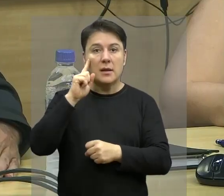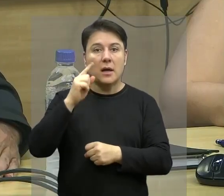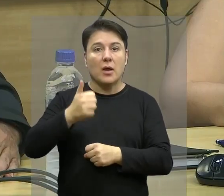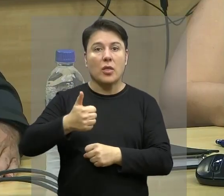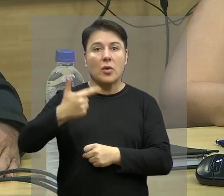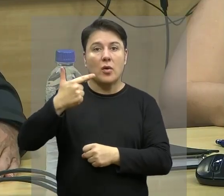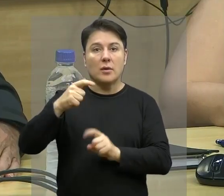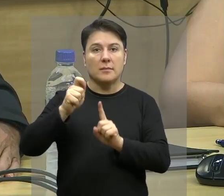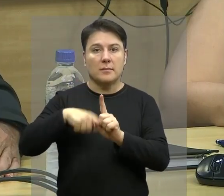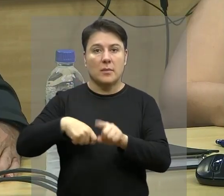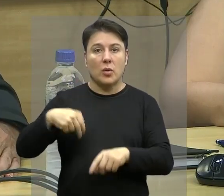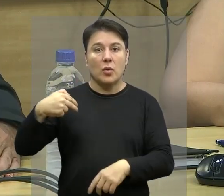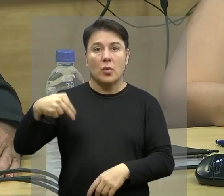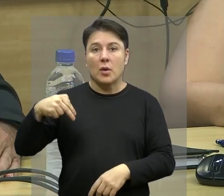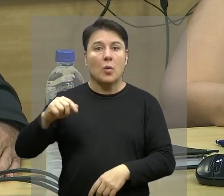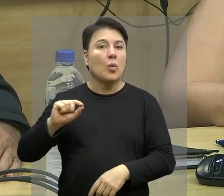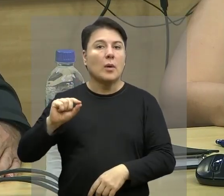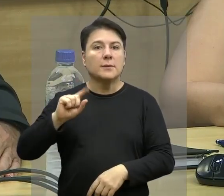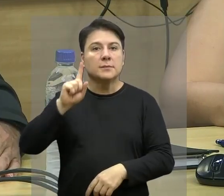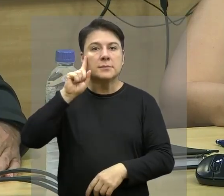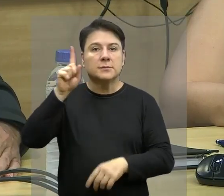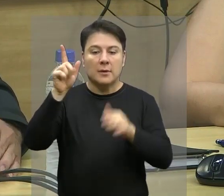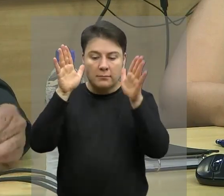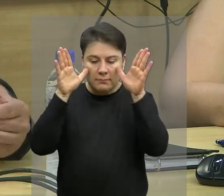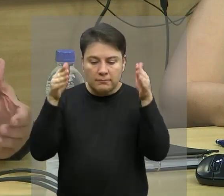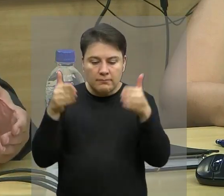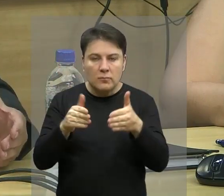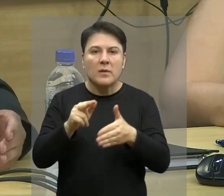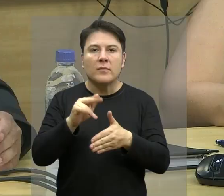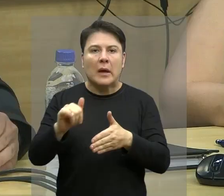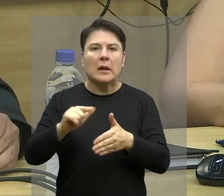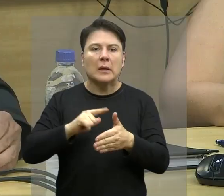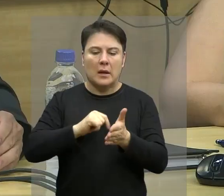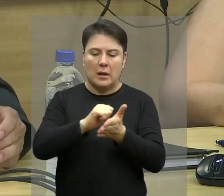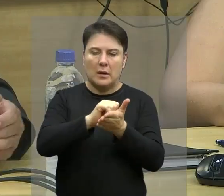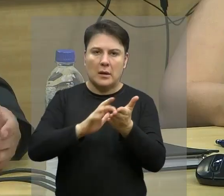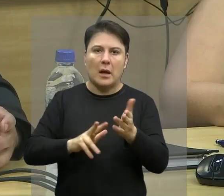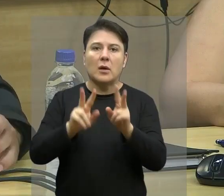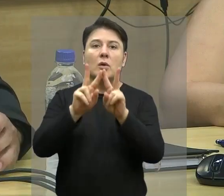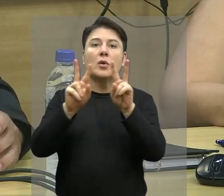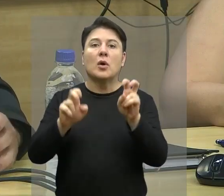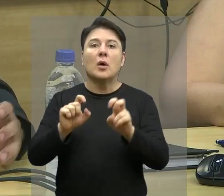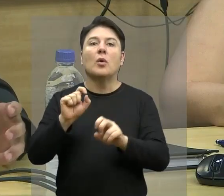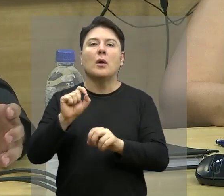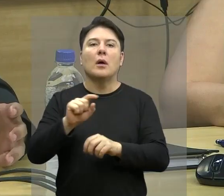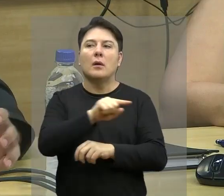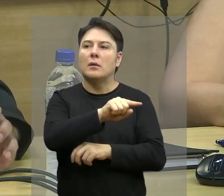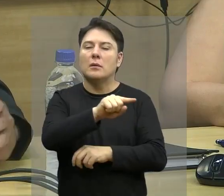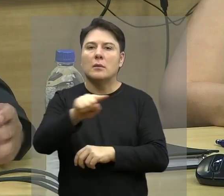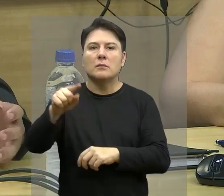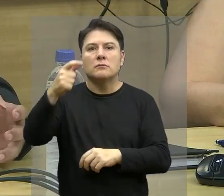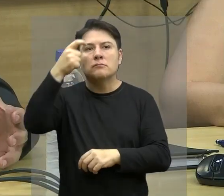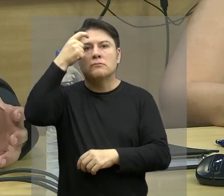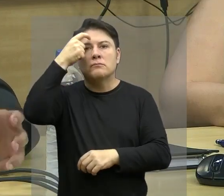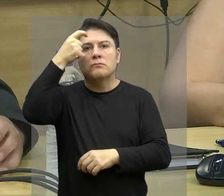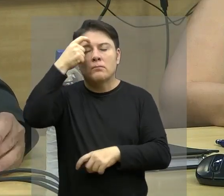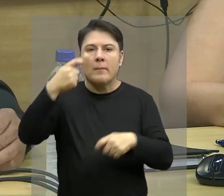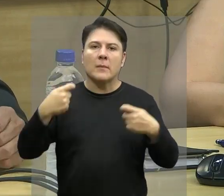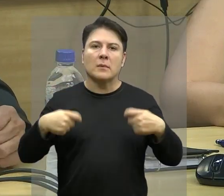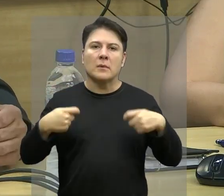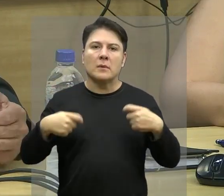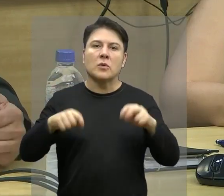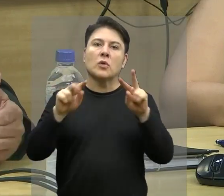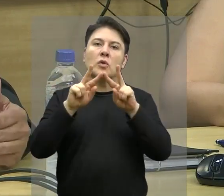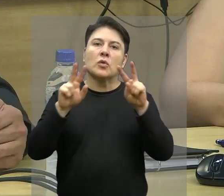de novembro, é o dia que a gente vai fazer algumas atividades para criar essa questão da